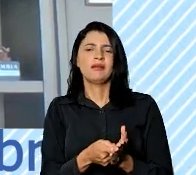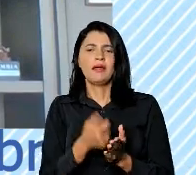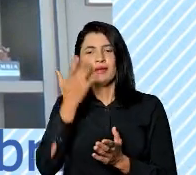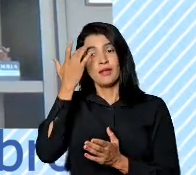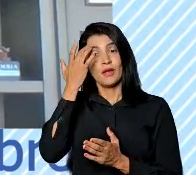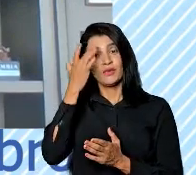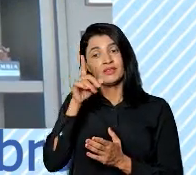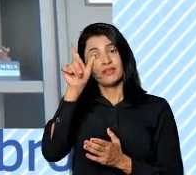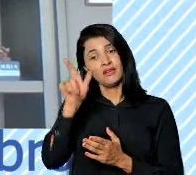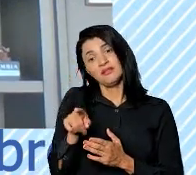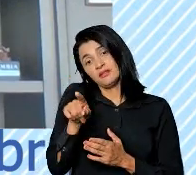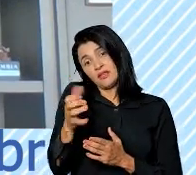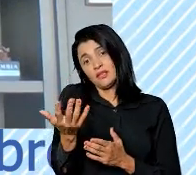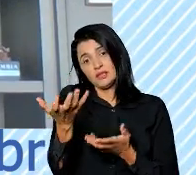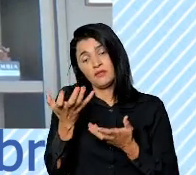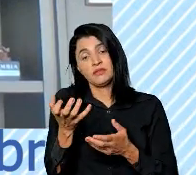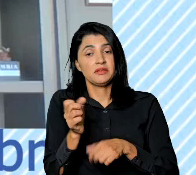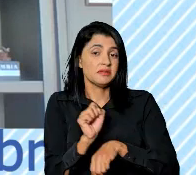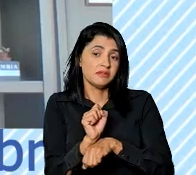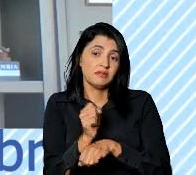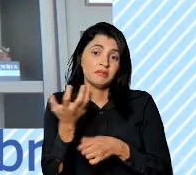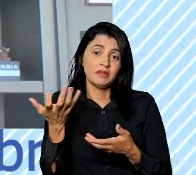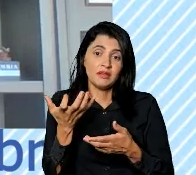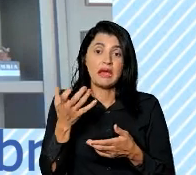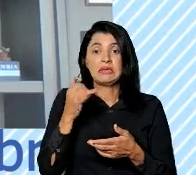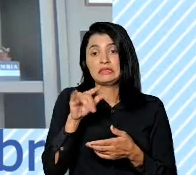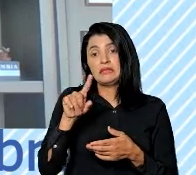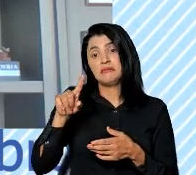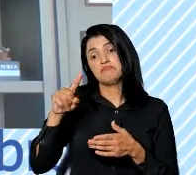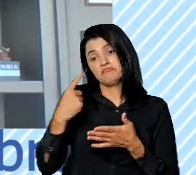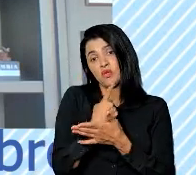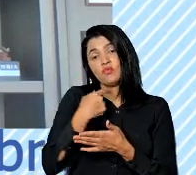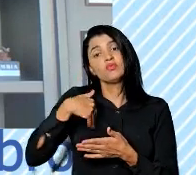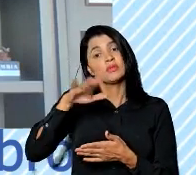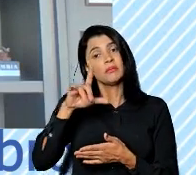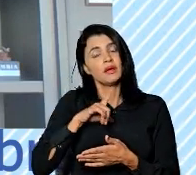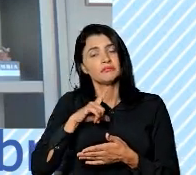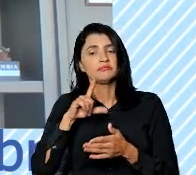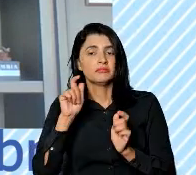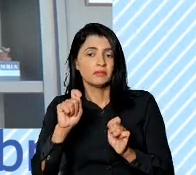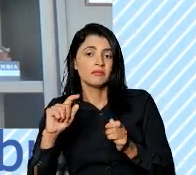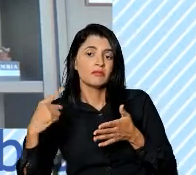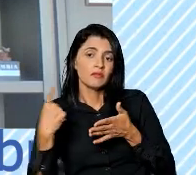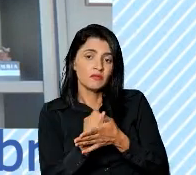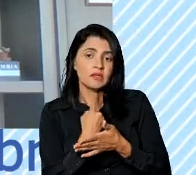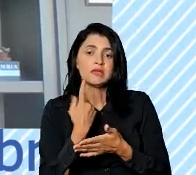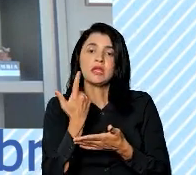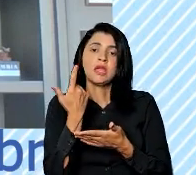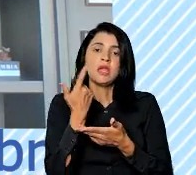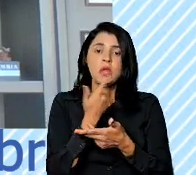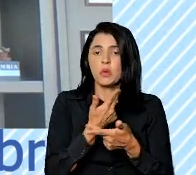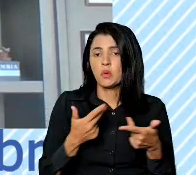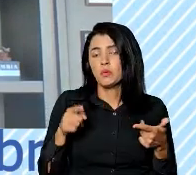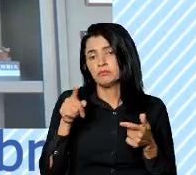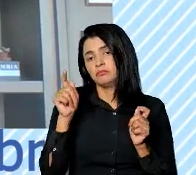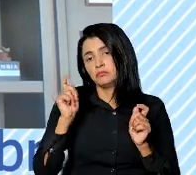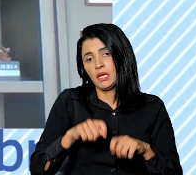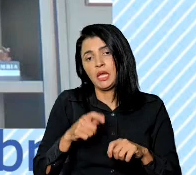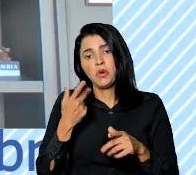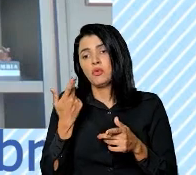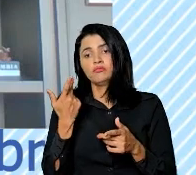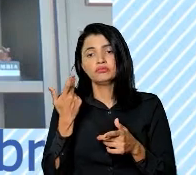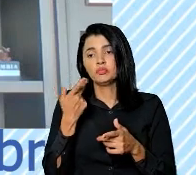era isso que vocês estavam esperando. Se houver mais alguma pergunta que a senhora queira fazer, algo que porventura eu tenha deixado